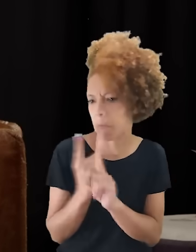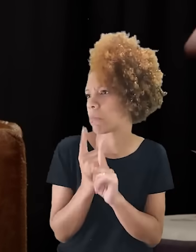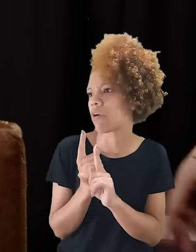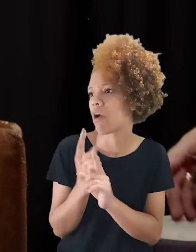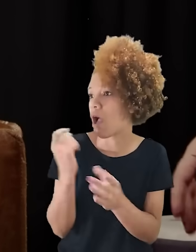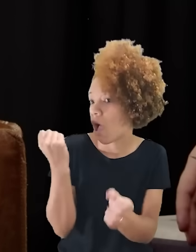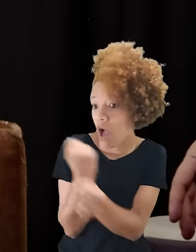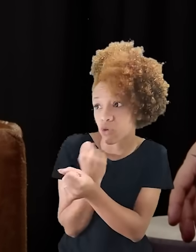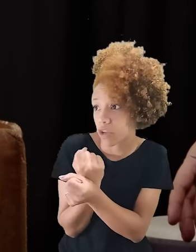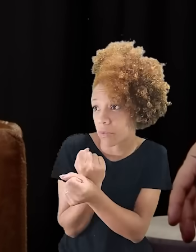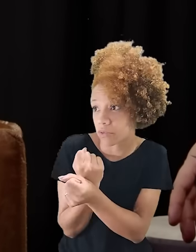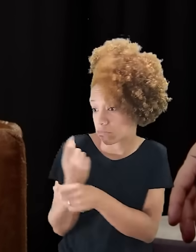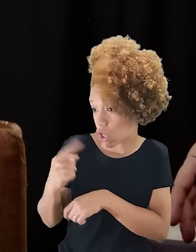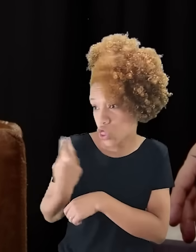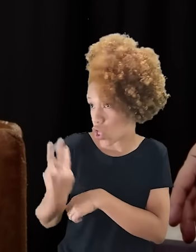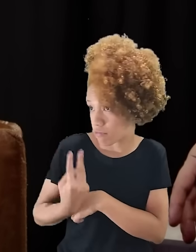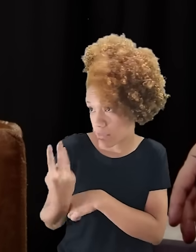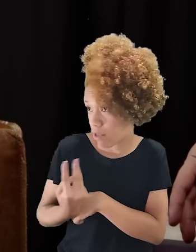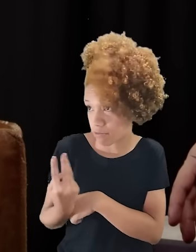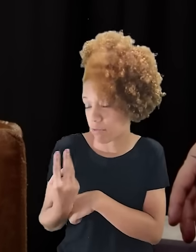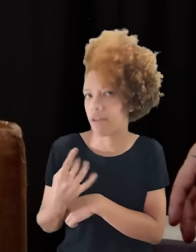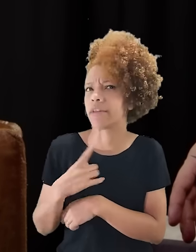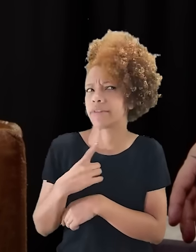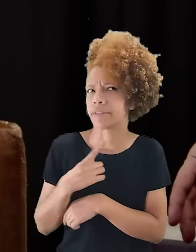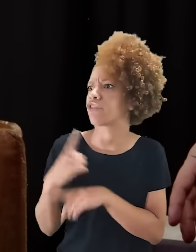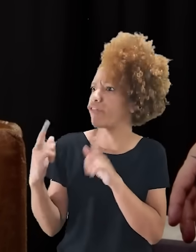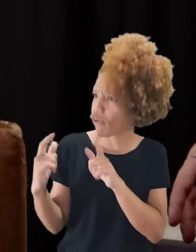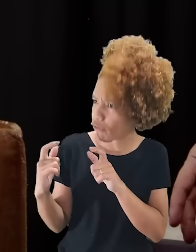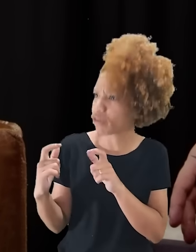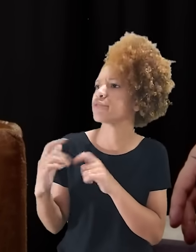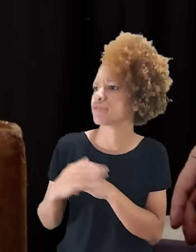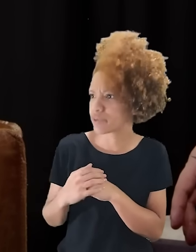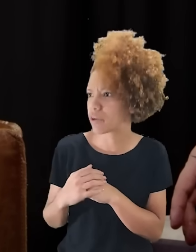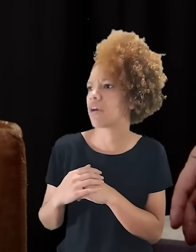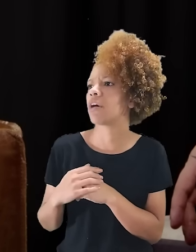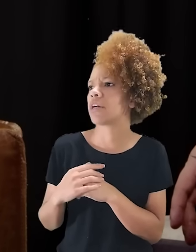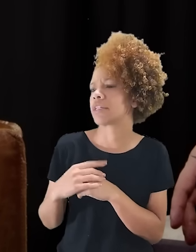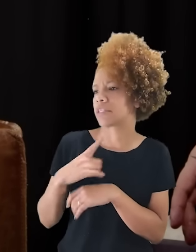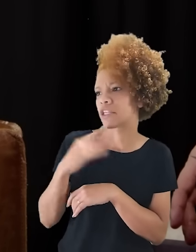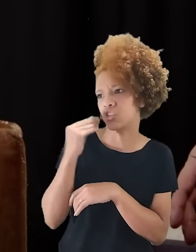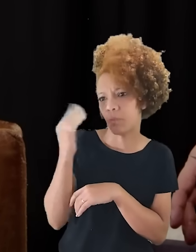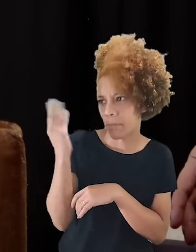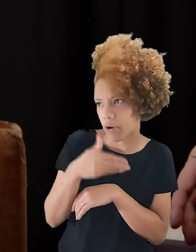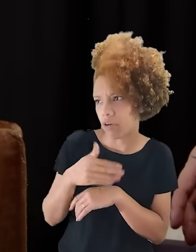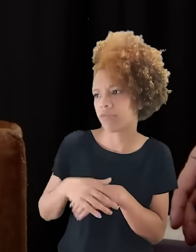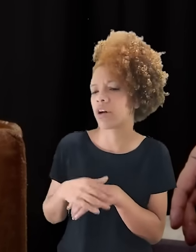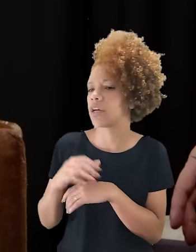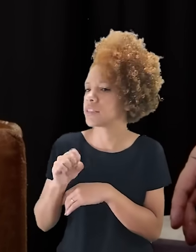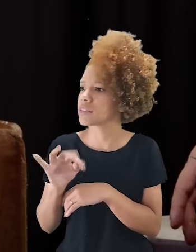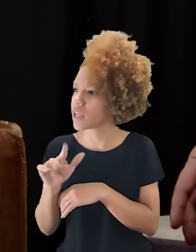assim algemando a gente tipo tem tem foto e tals que a gente tem o meu